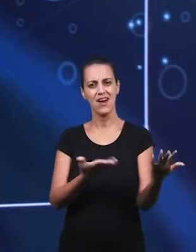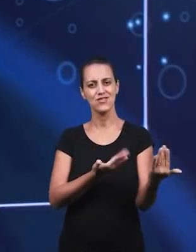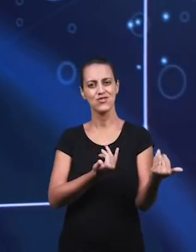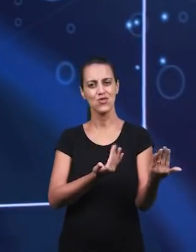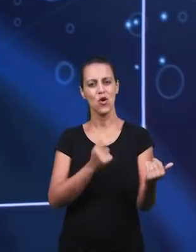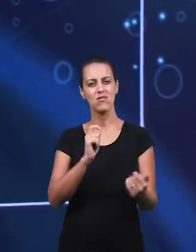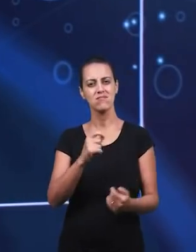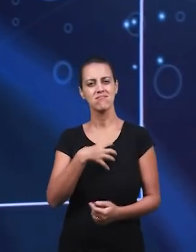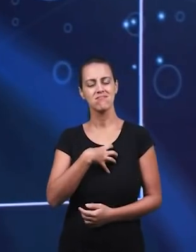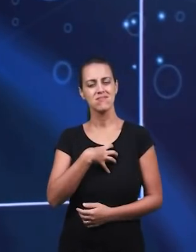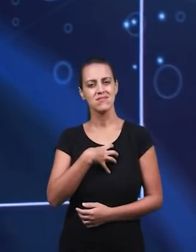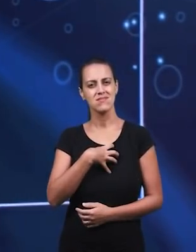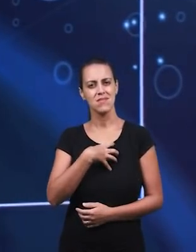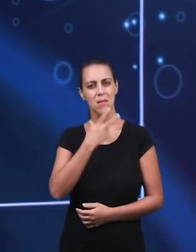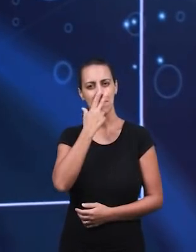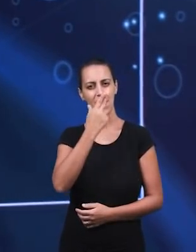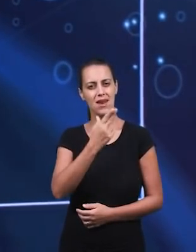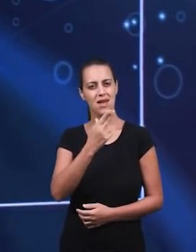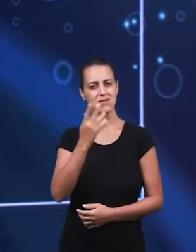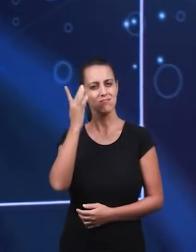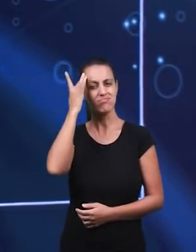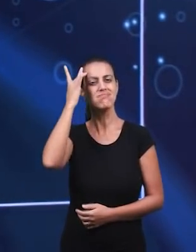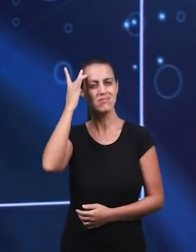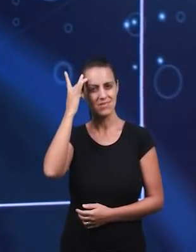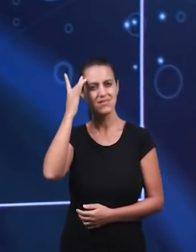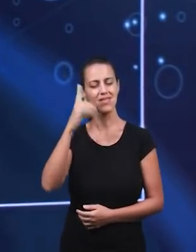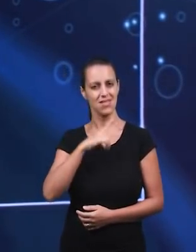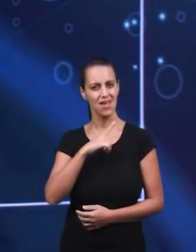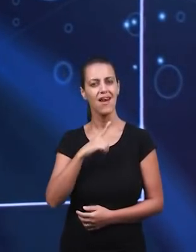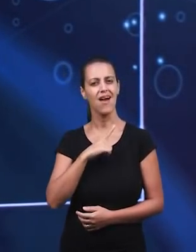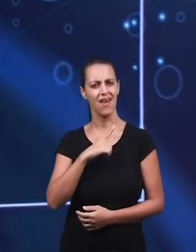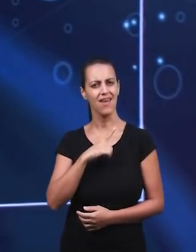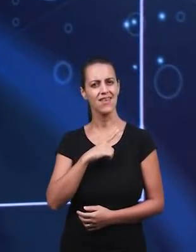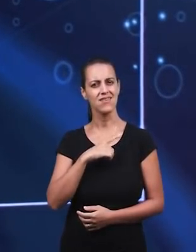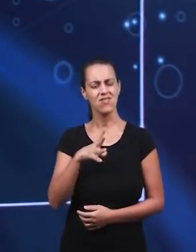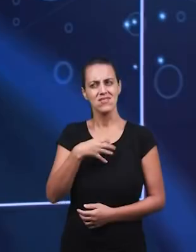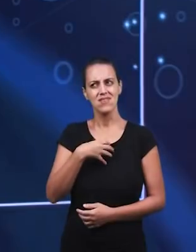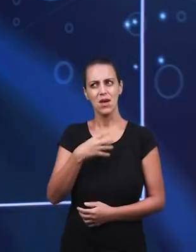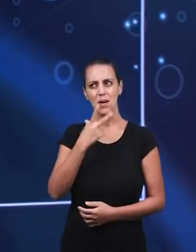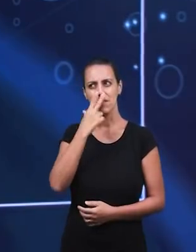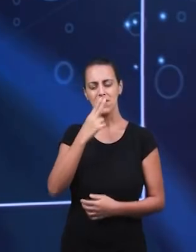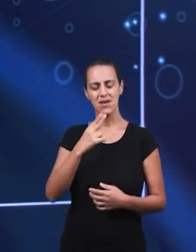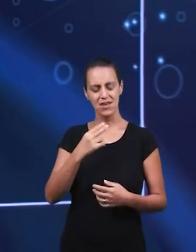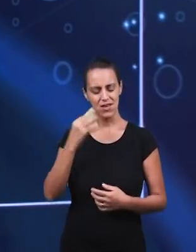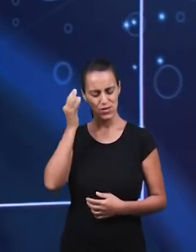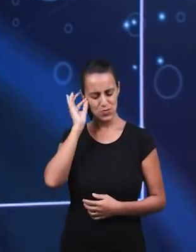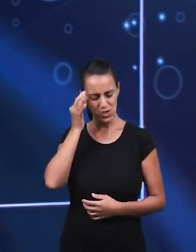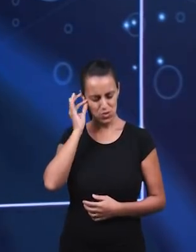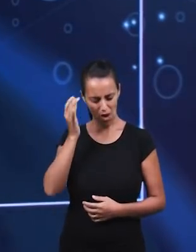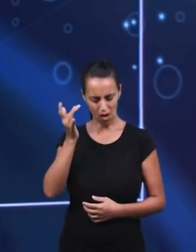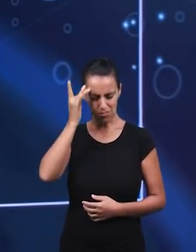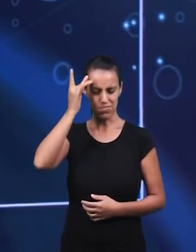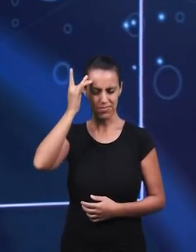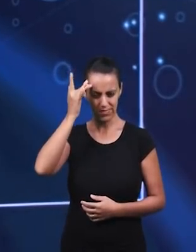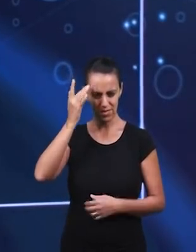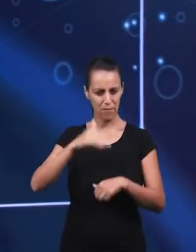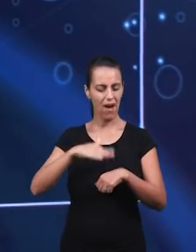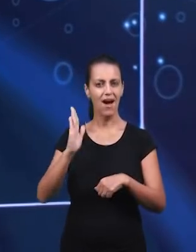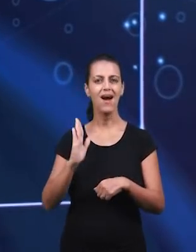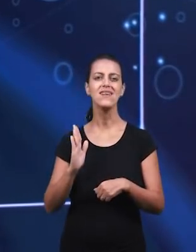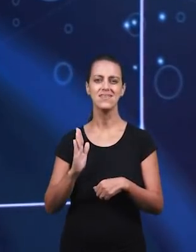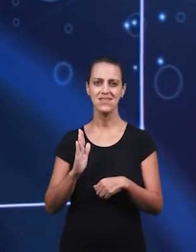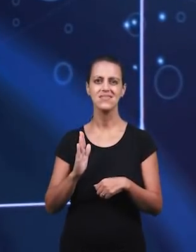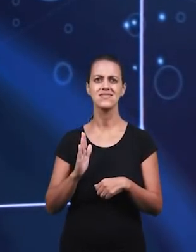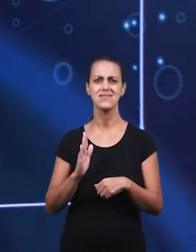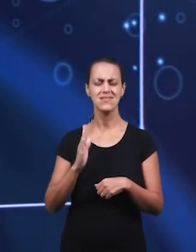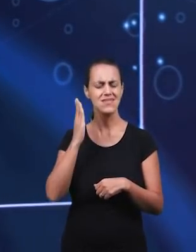o amadurecimento. Eu, pessoalmente, tenho amadurecido mais espiritualmente. Que bênção isso! E